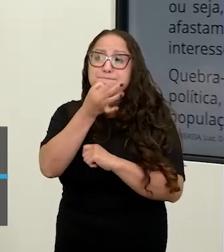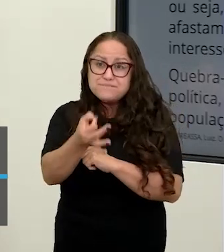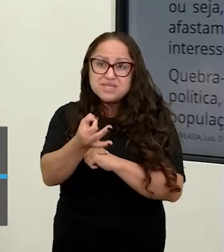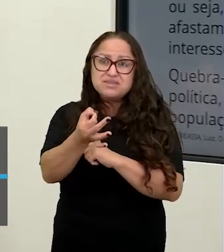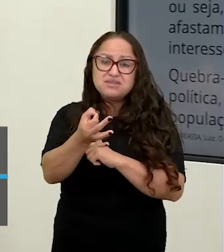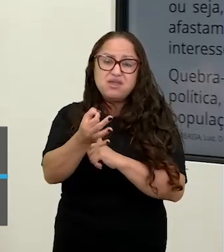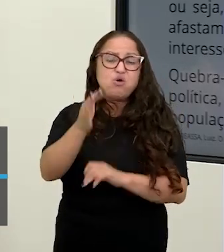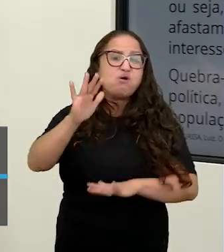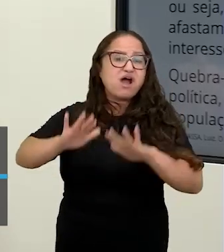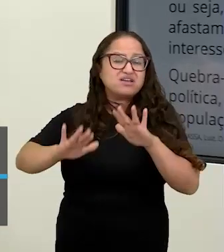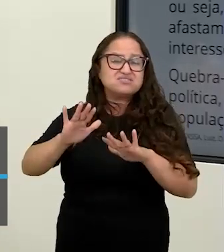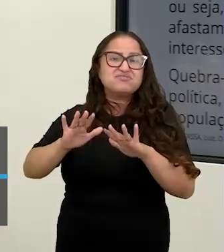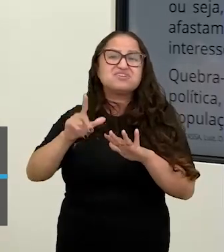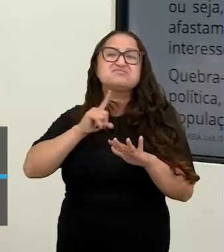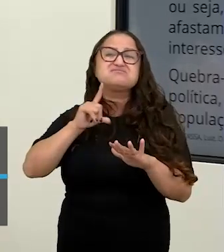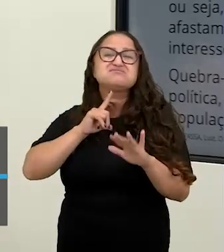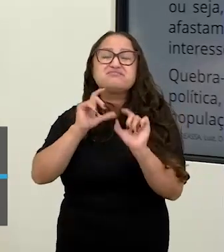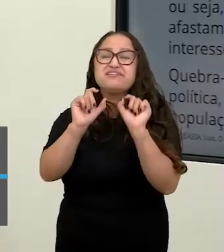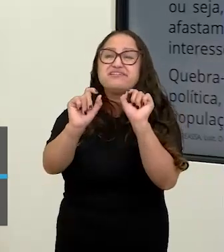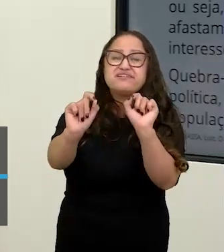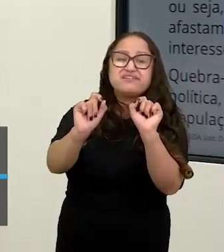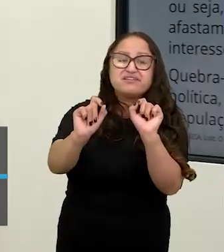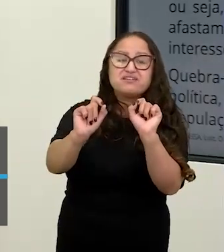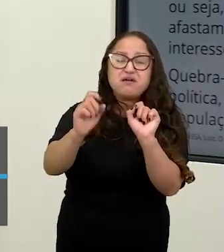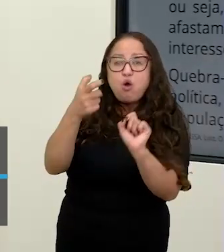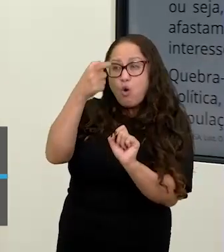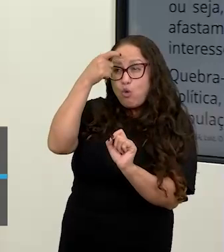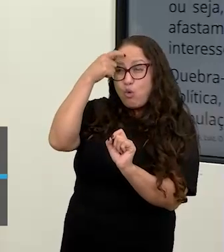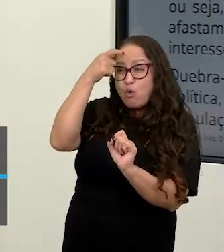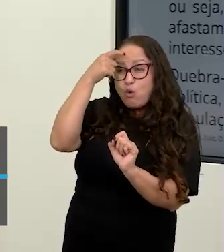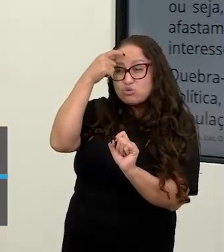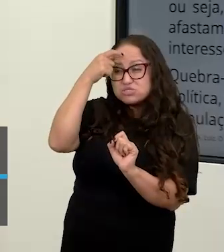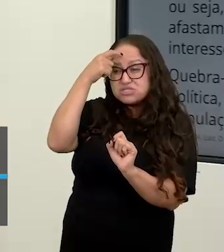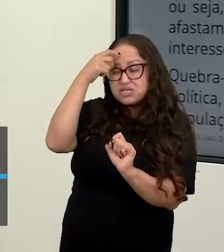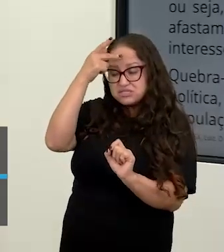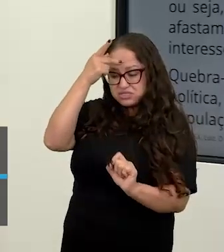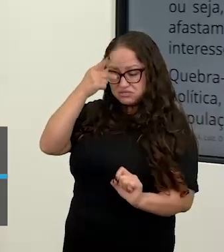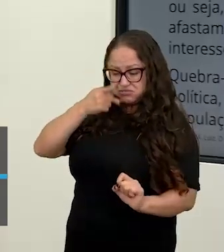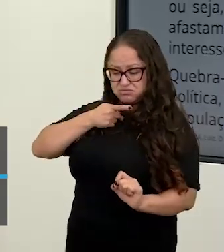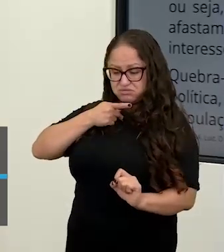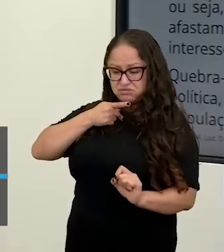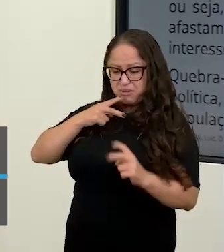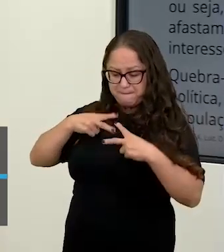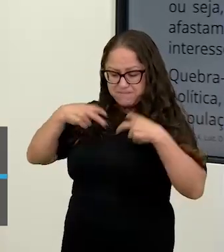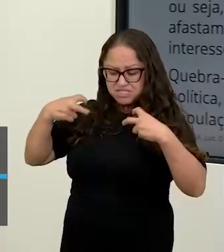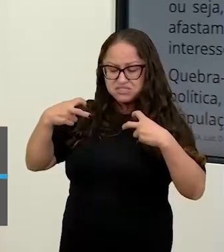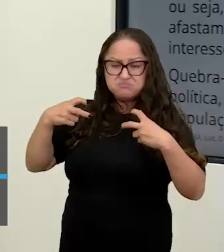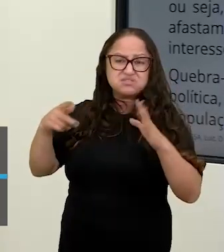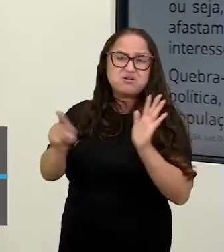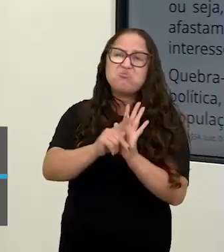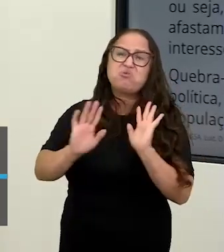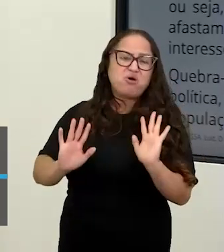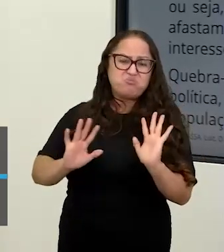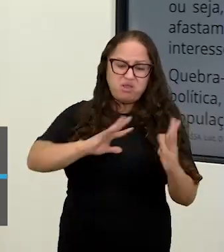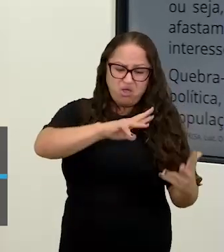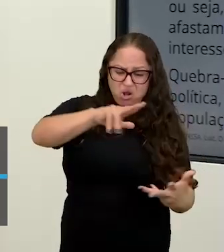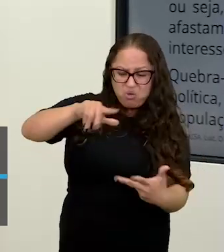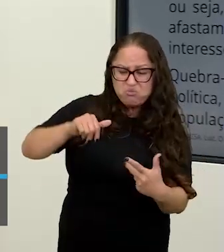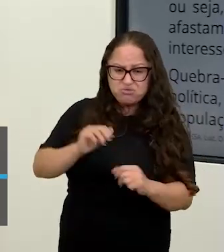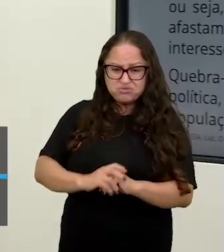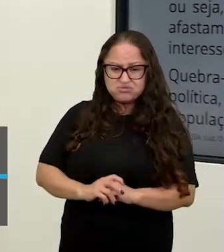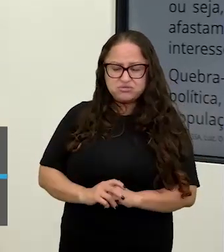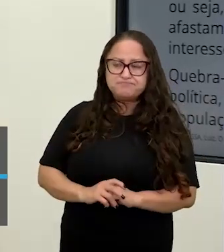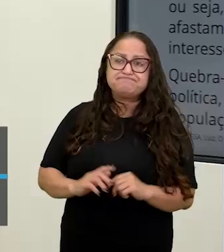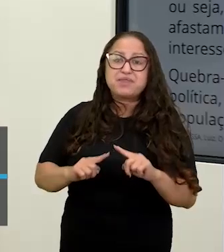com o fato de que nós temos uma consciência muito autocentrada no mundo atual, né? Então, é